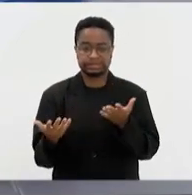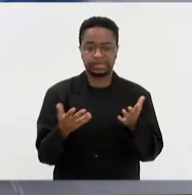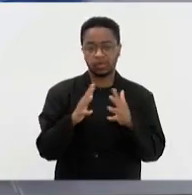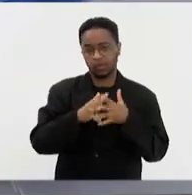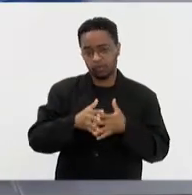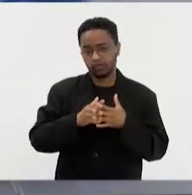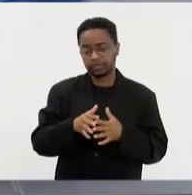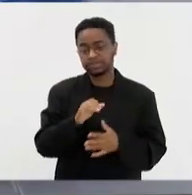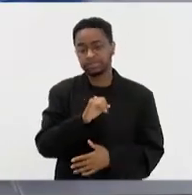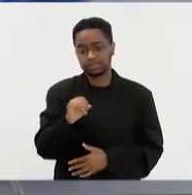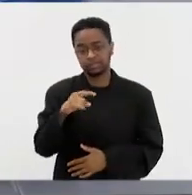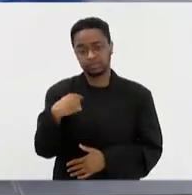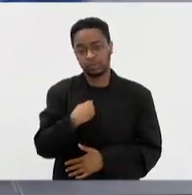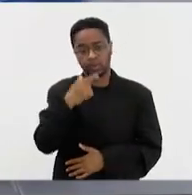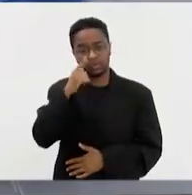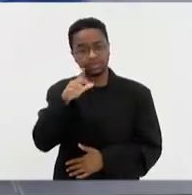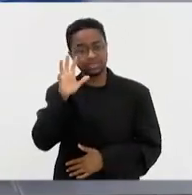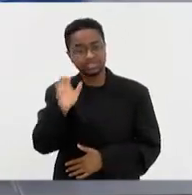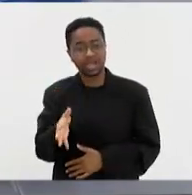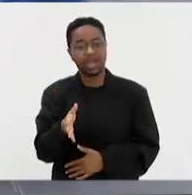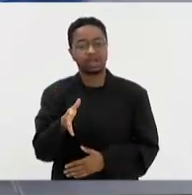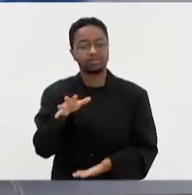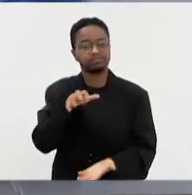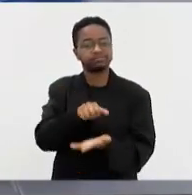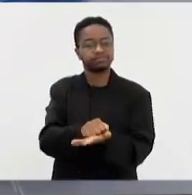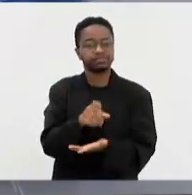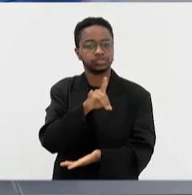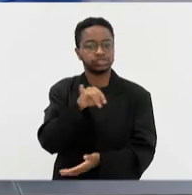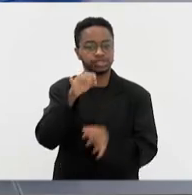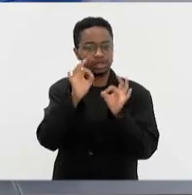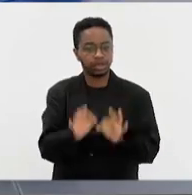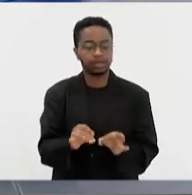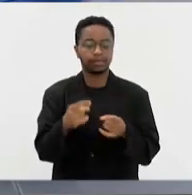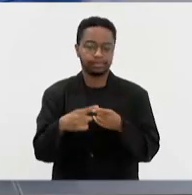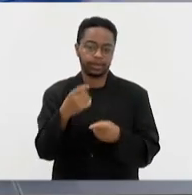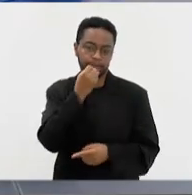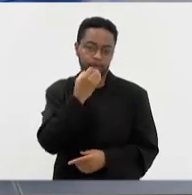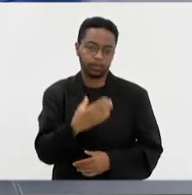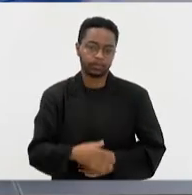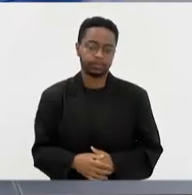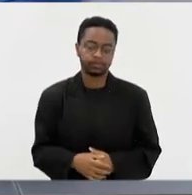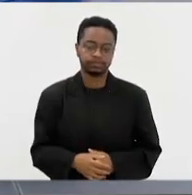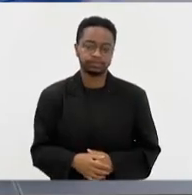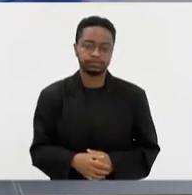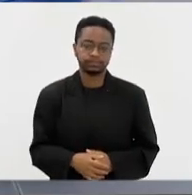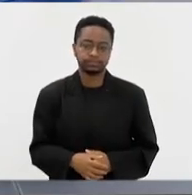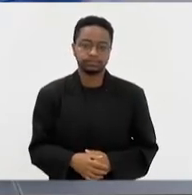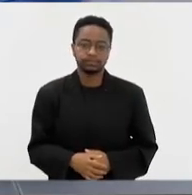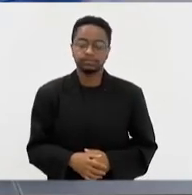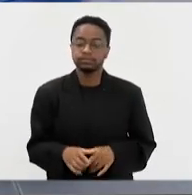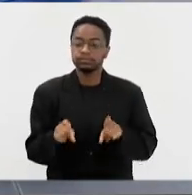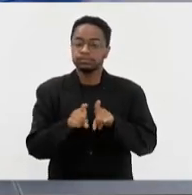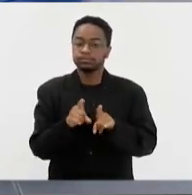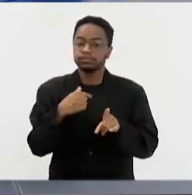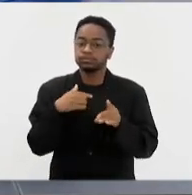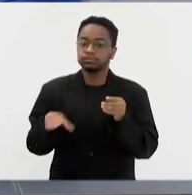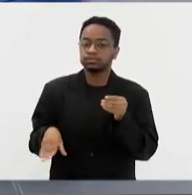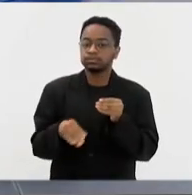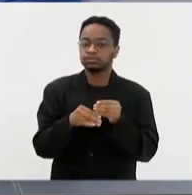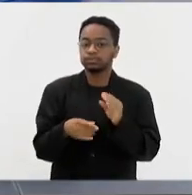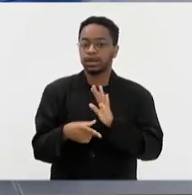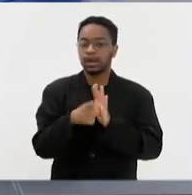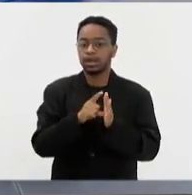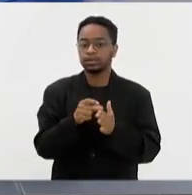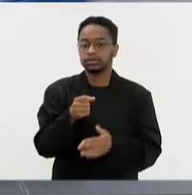confusa, então se a gente já puder reservar a data lá, fica, é bom. Só para fazer também um acréscimo aqui, antes de passar